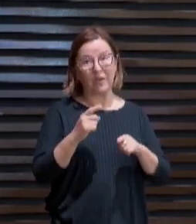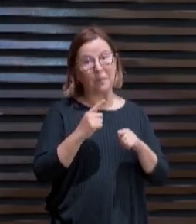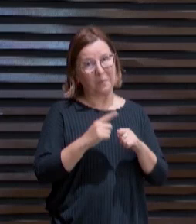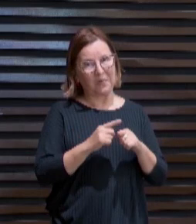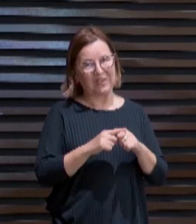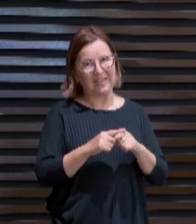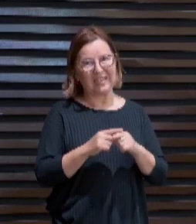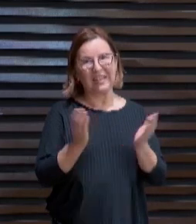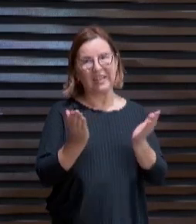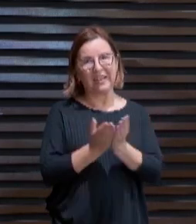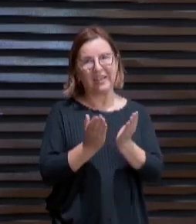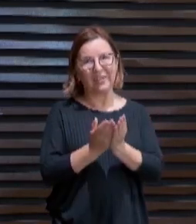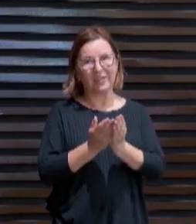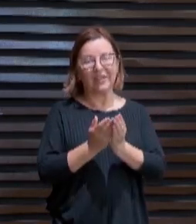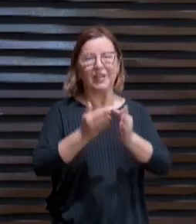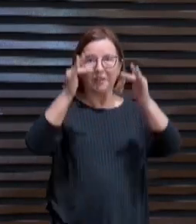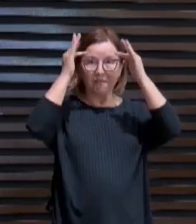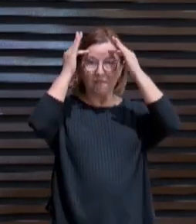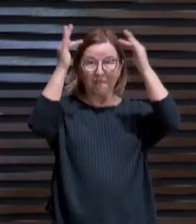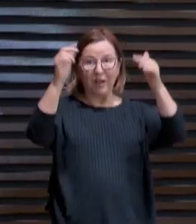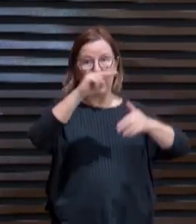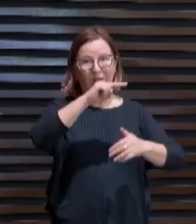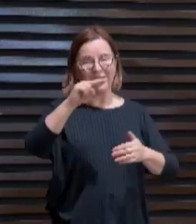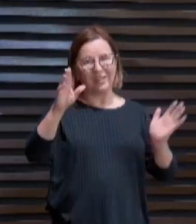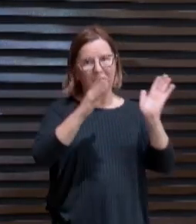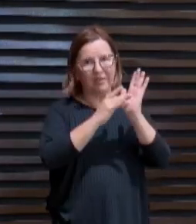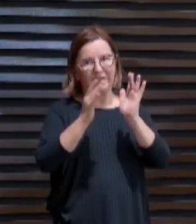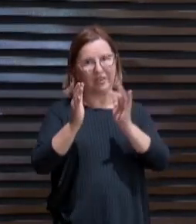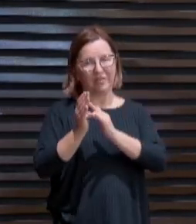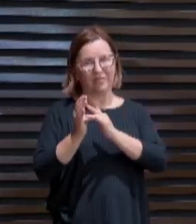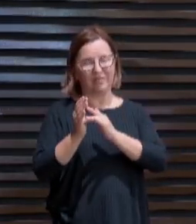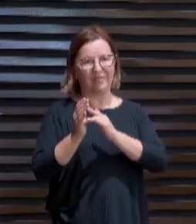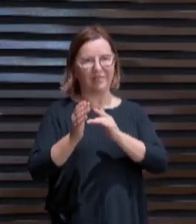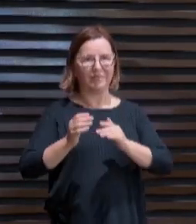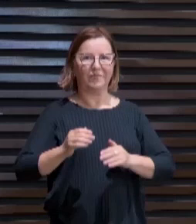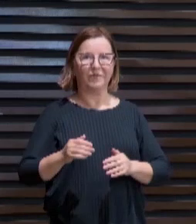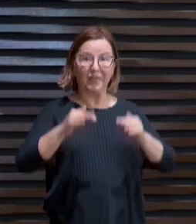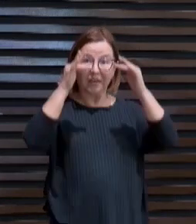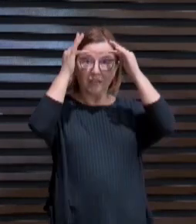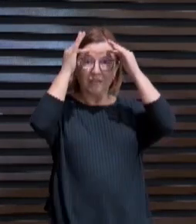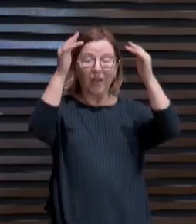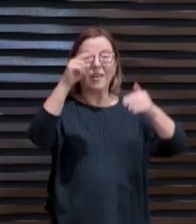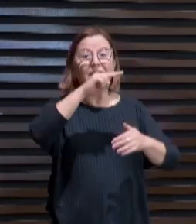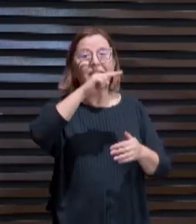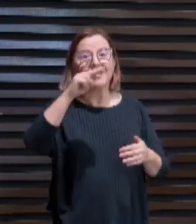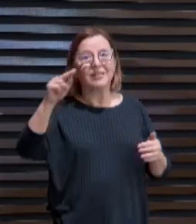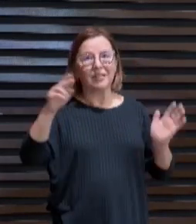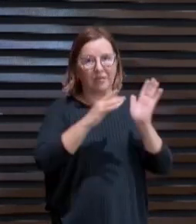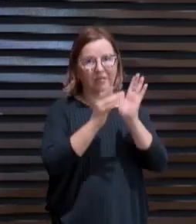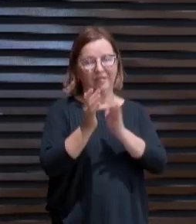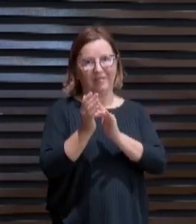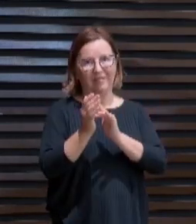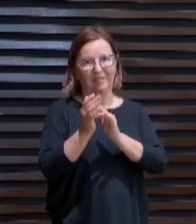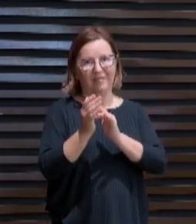fiéis ao nome de Jesus. Não é fiel à ideologia, não. fiel ao nome de Jesus, ao